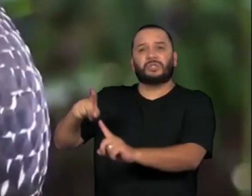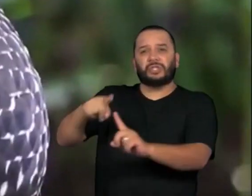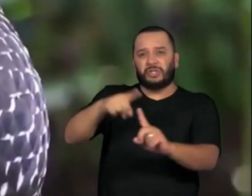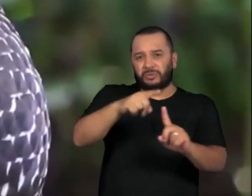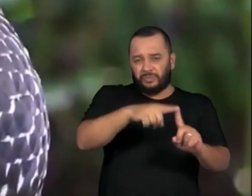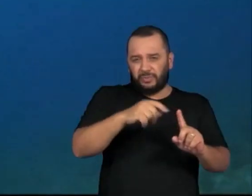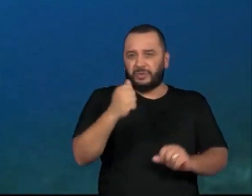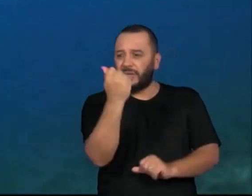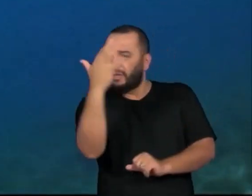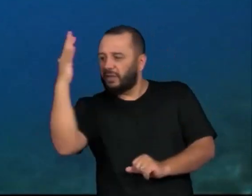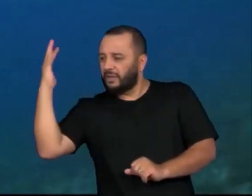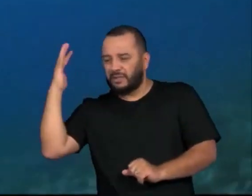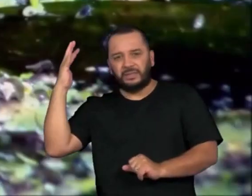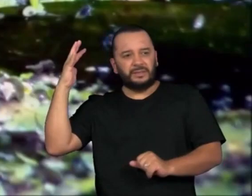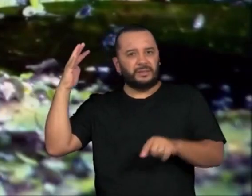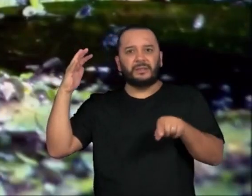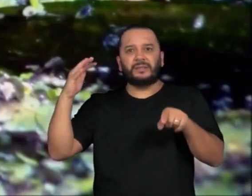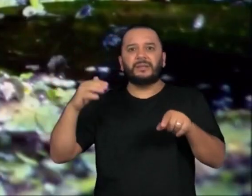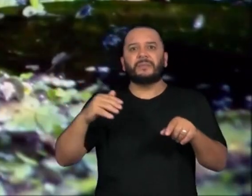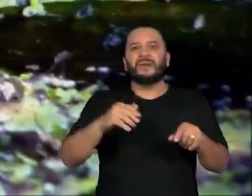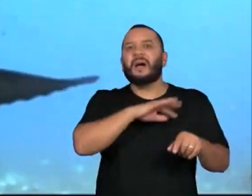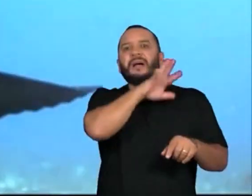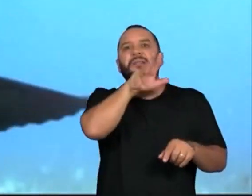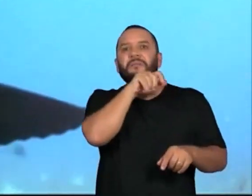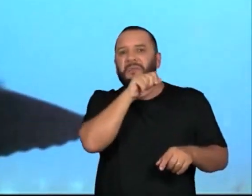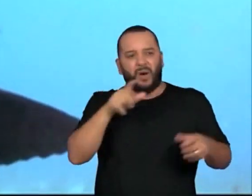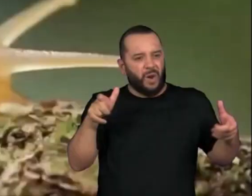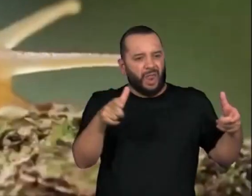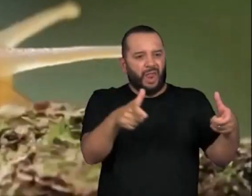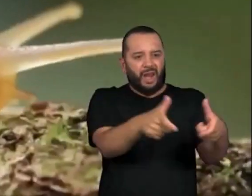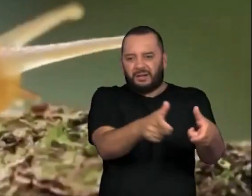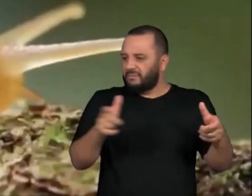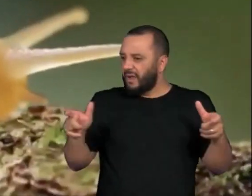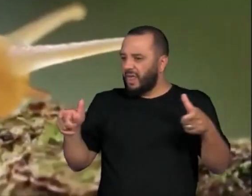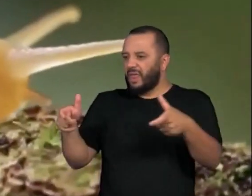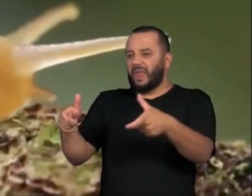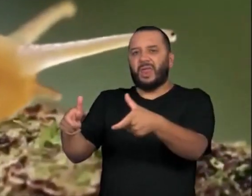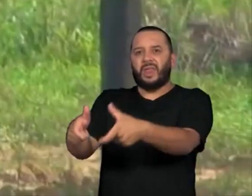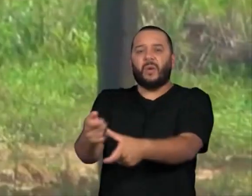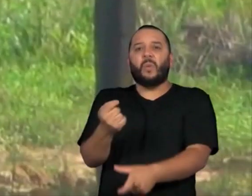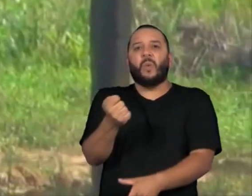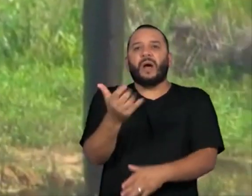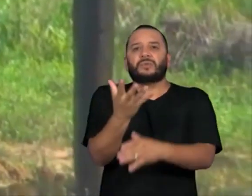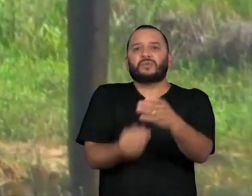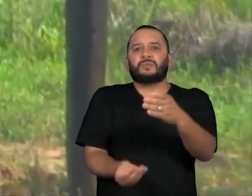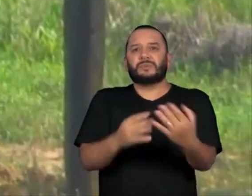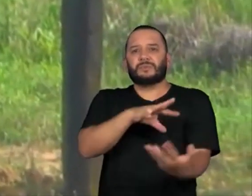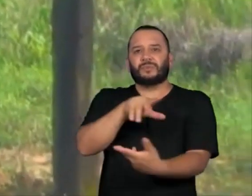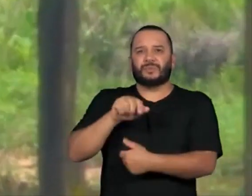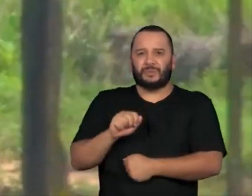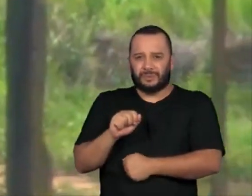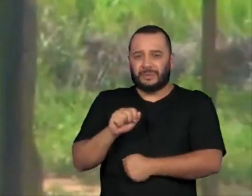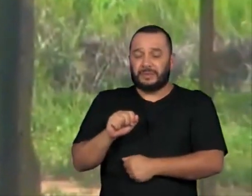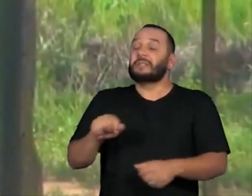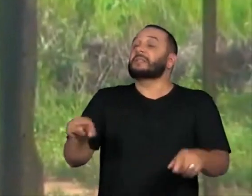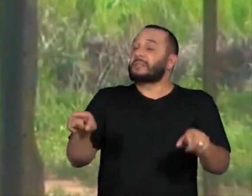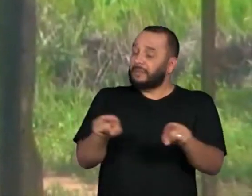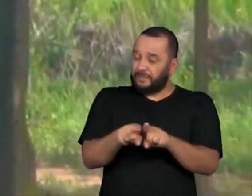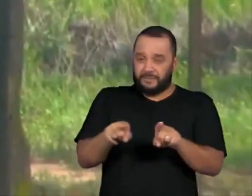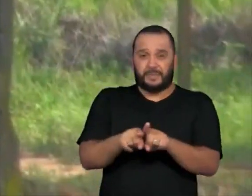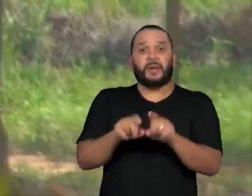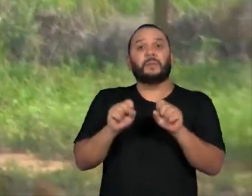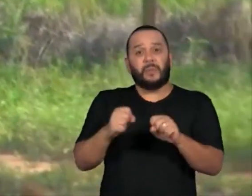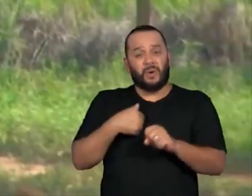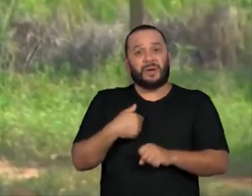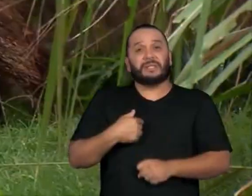e da fauna estão ameaçadas em todo o mundo e alertam para o perigo da 6ª extinção